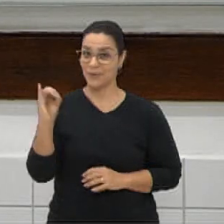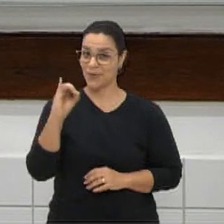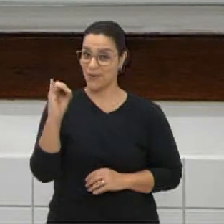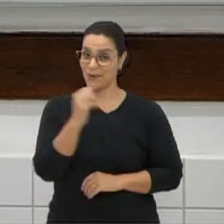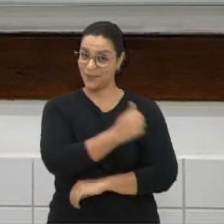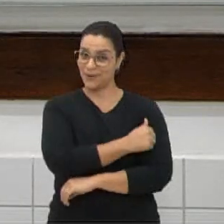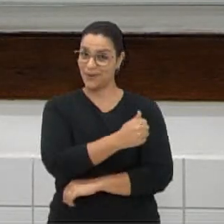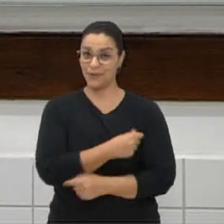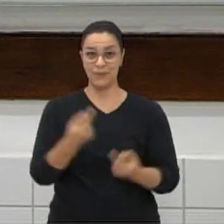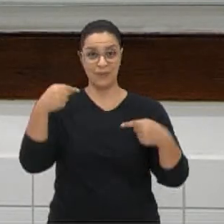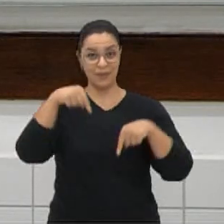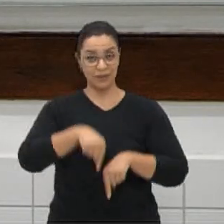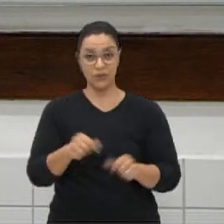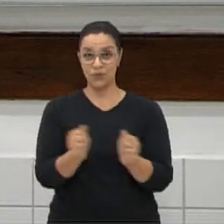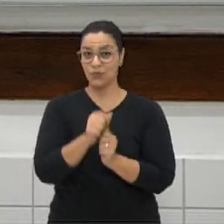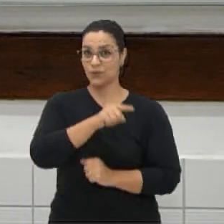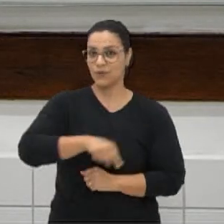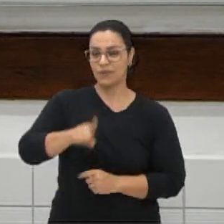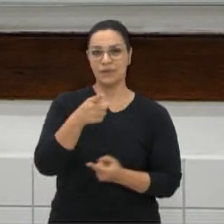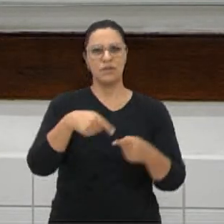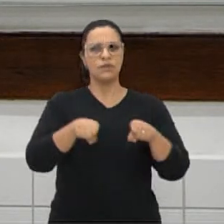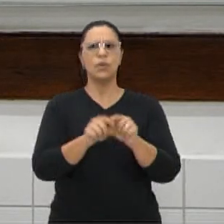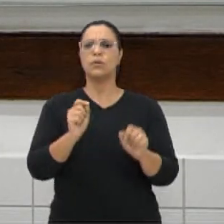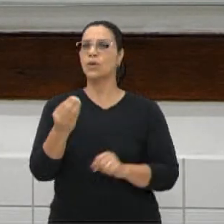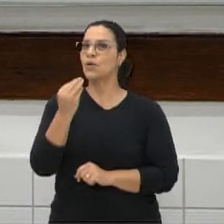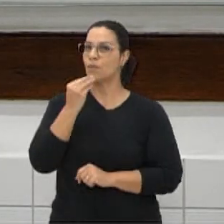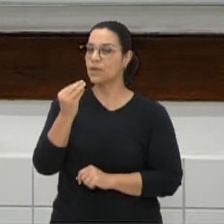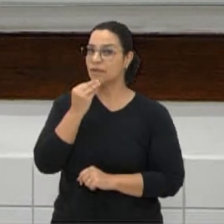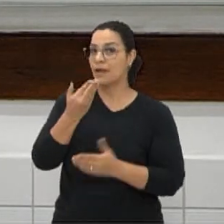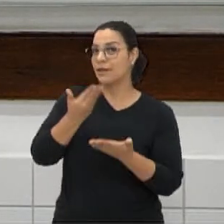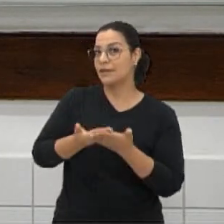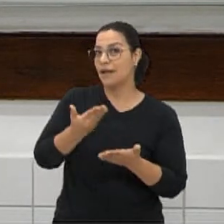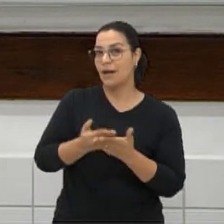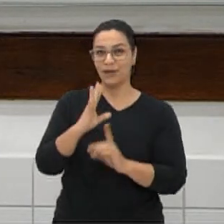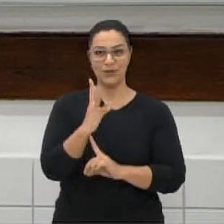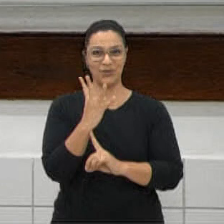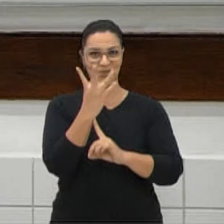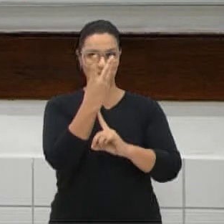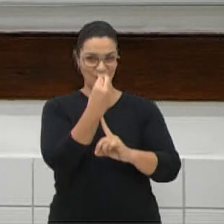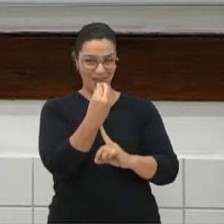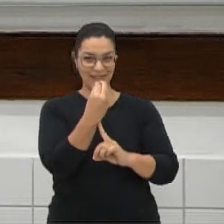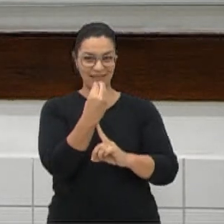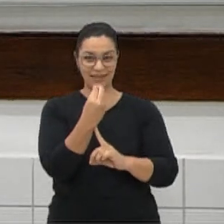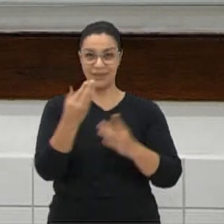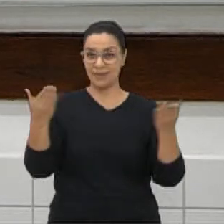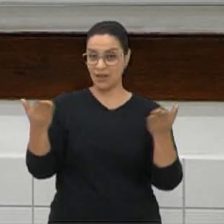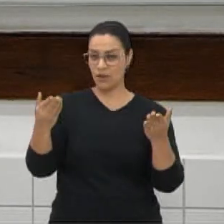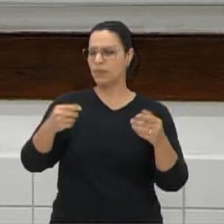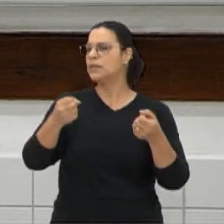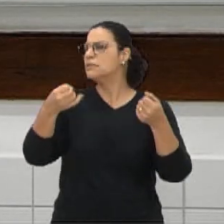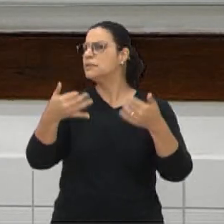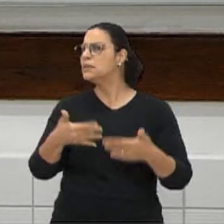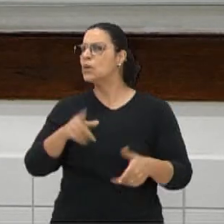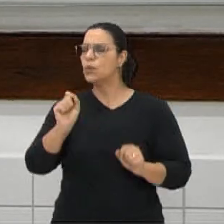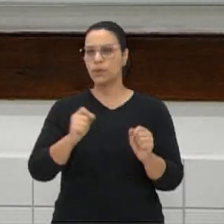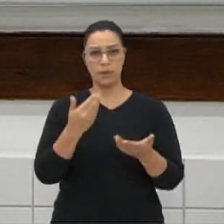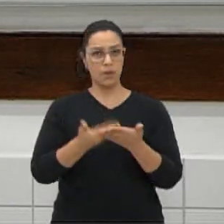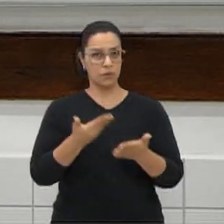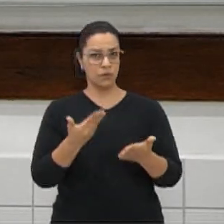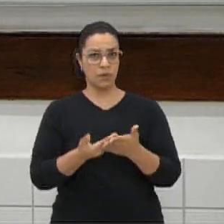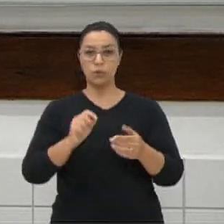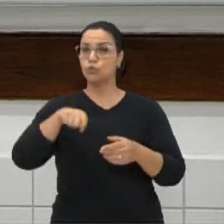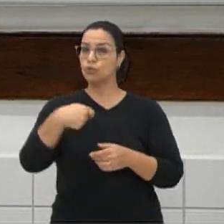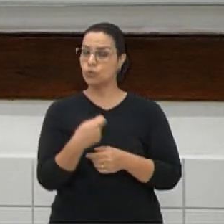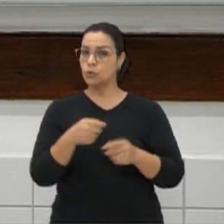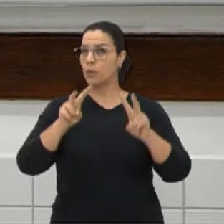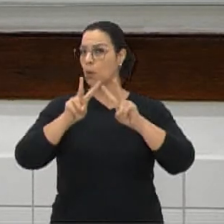Olá, meus alunos, eu estou de volta aqui com vocês agora nessa grande oportunidade de termos mais uma aula de arte. Estou de volta aqui então para poder trabalharmos algumas